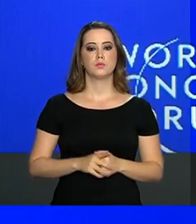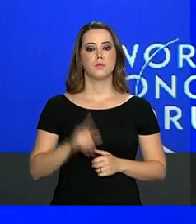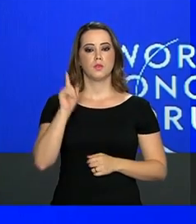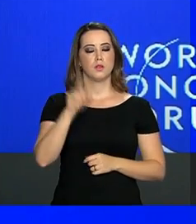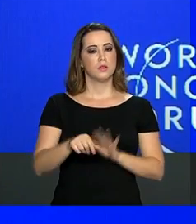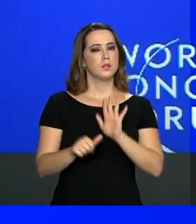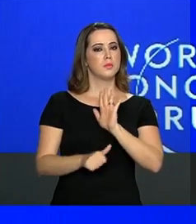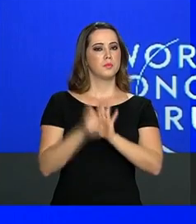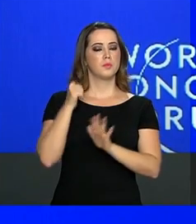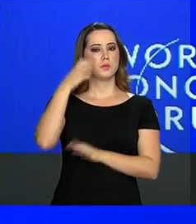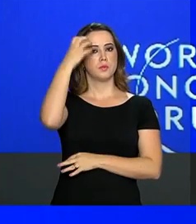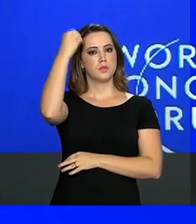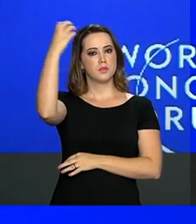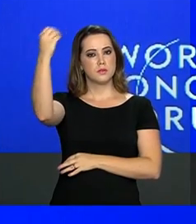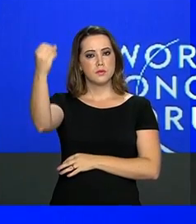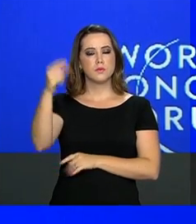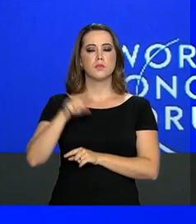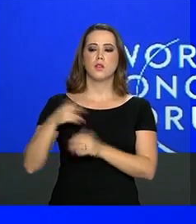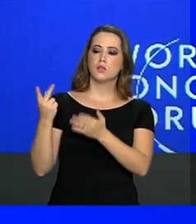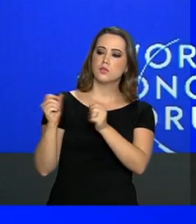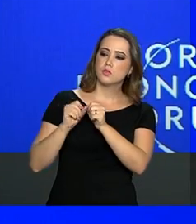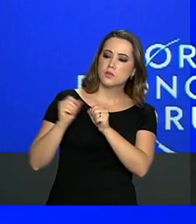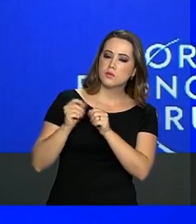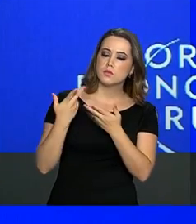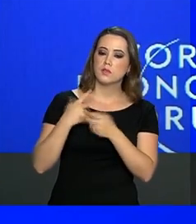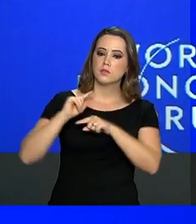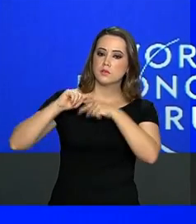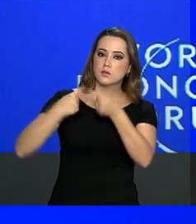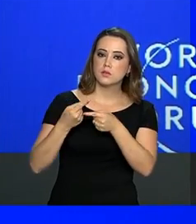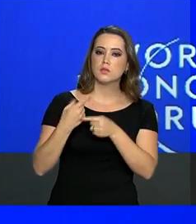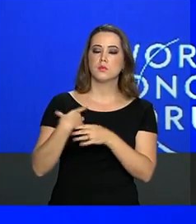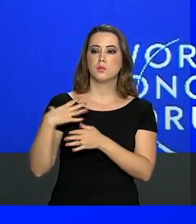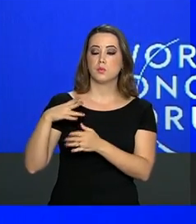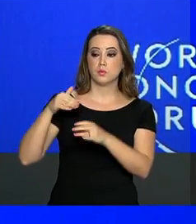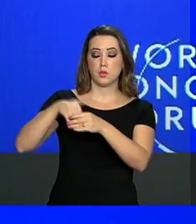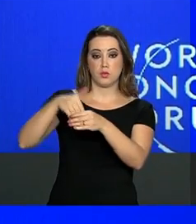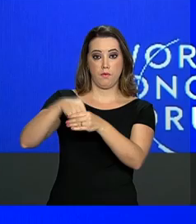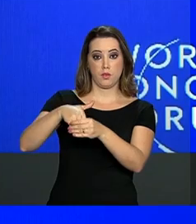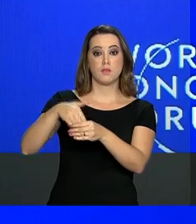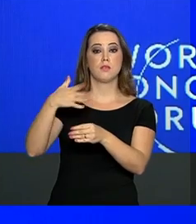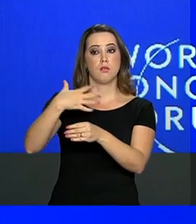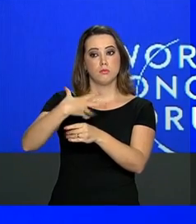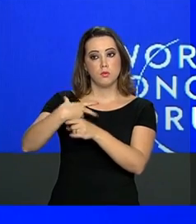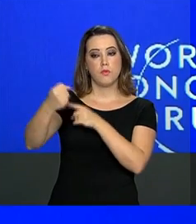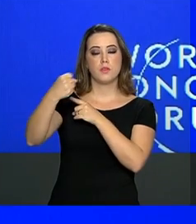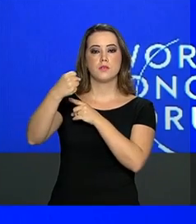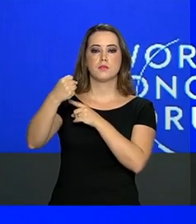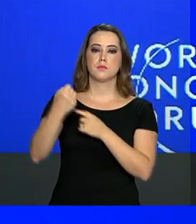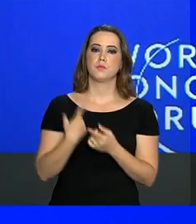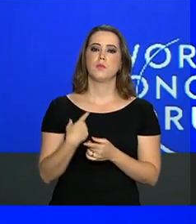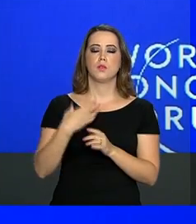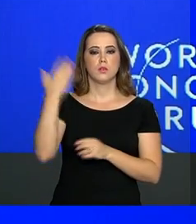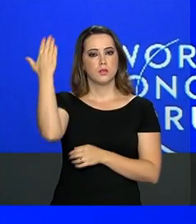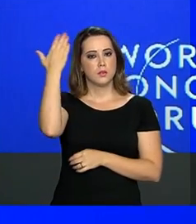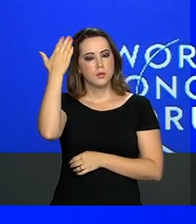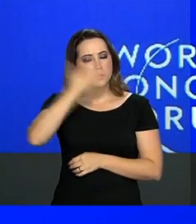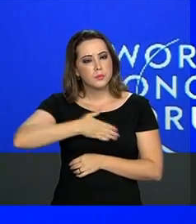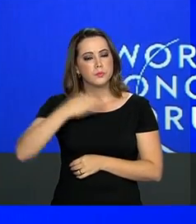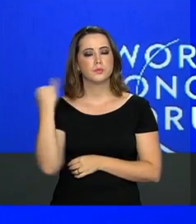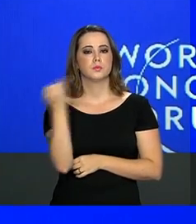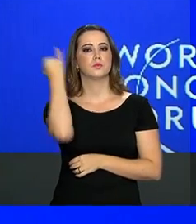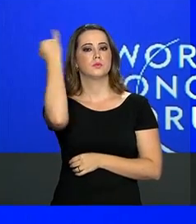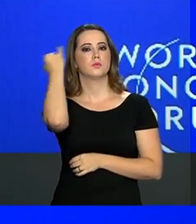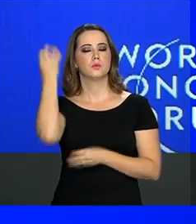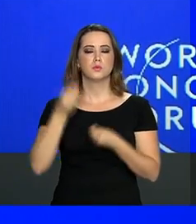Esta é a primeira viagem internacional que realizo após minha eleição. Prova da importância que atribuo